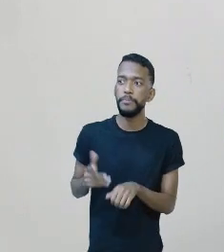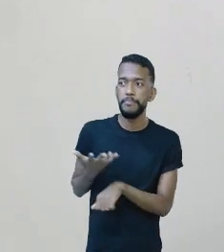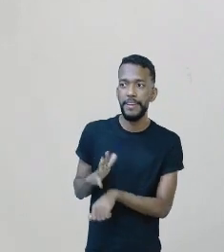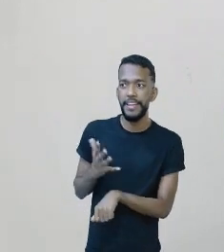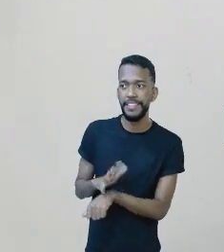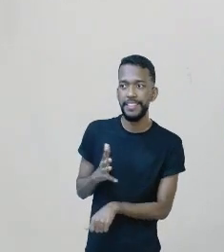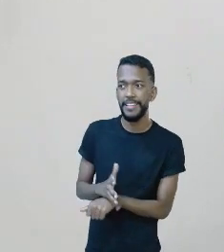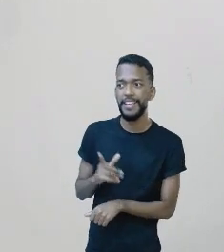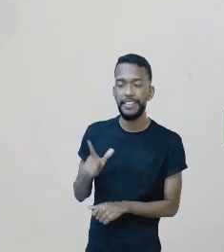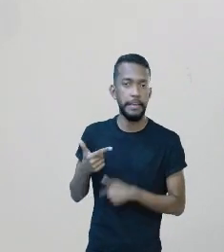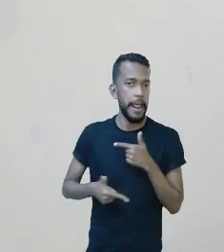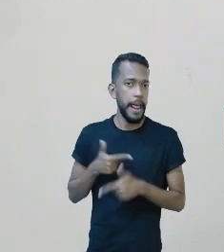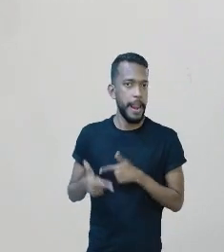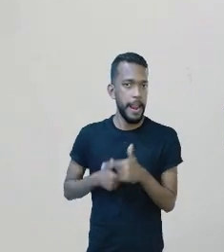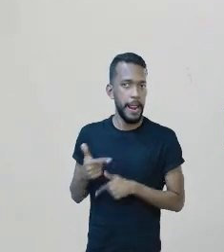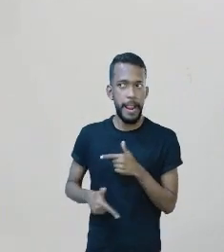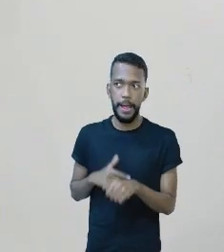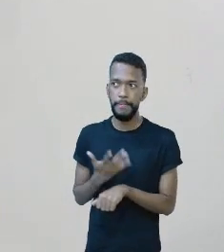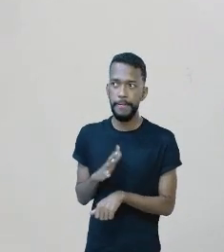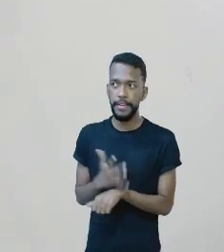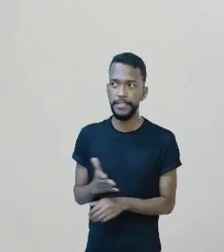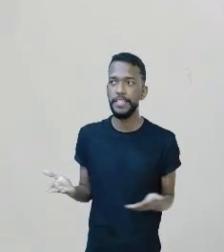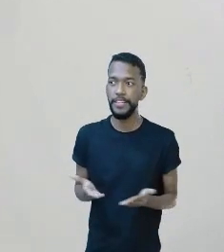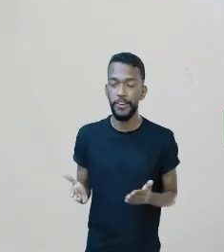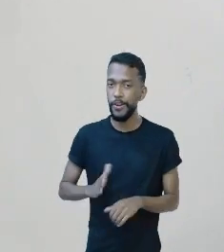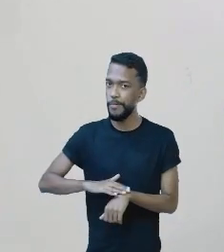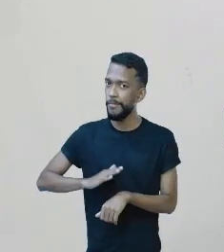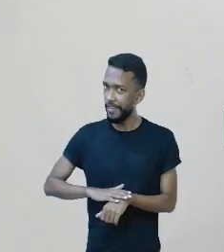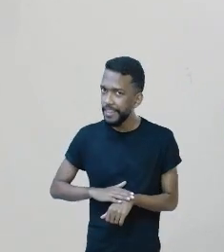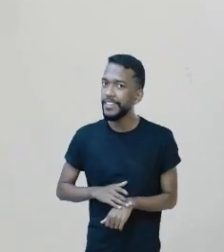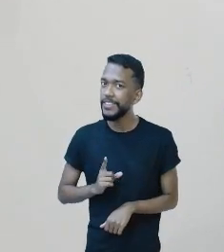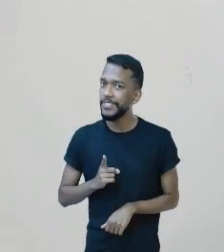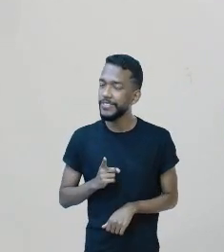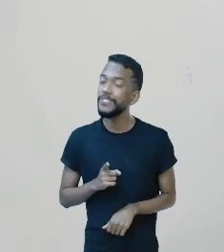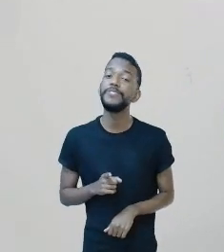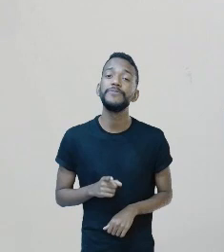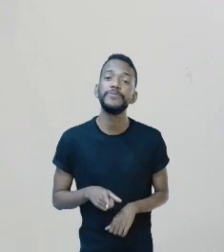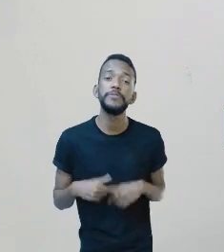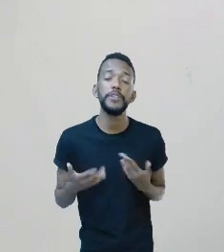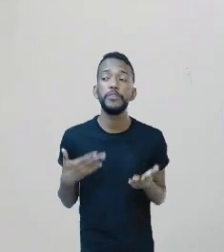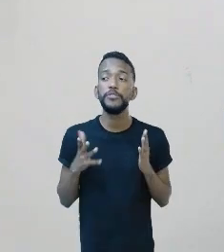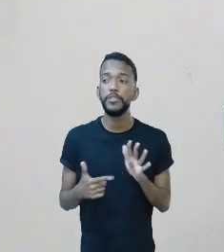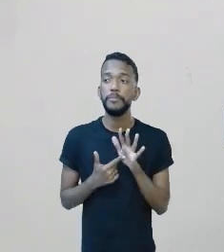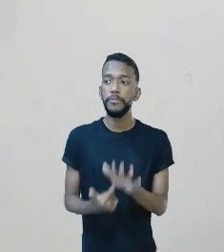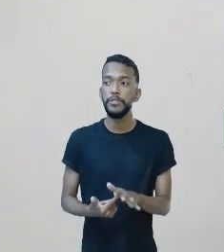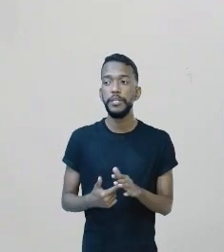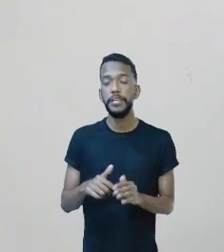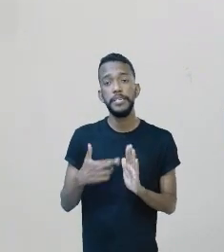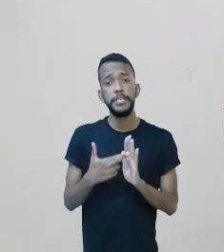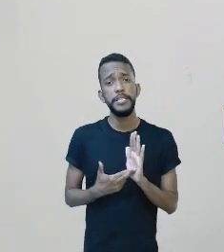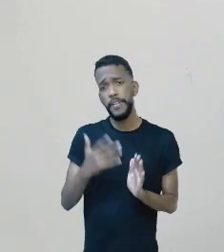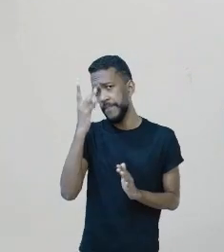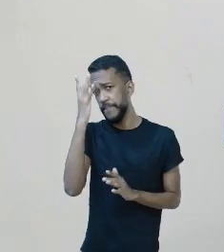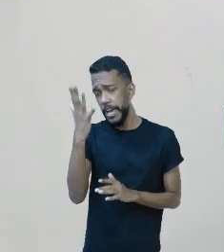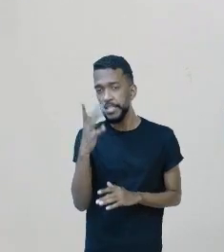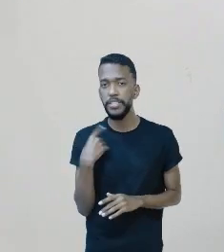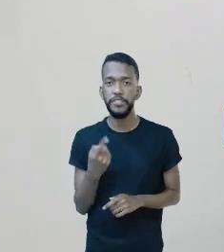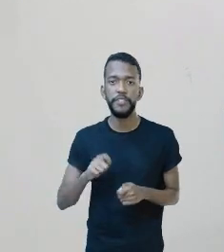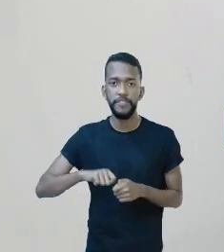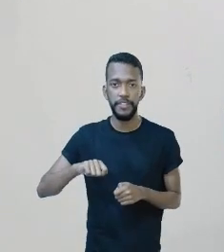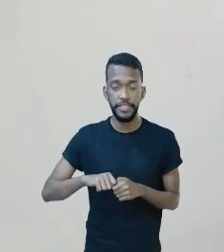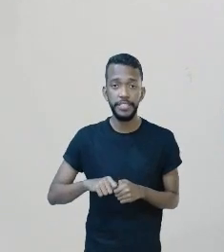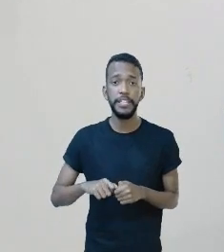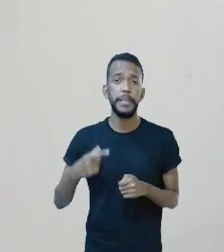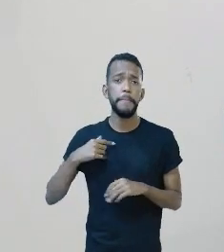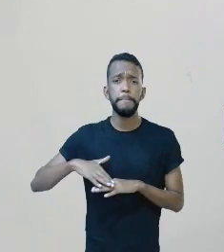parte prática da parada. Agora chegou o momento. Eu trouxe uma receita super fácil para a gente fazer.